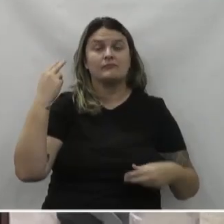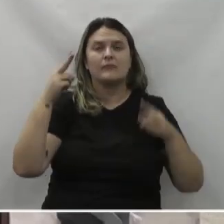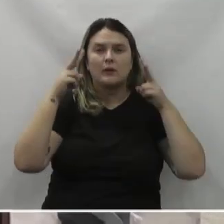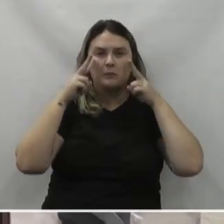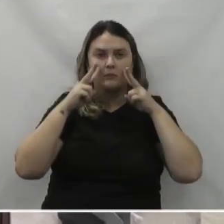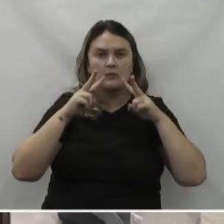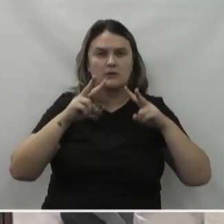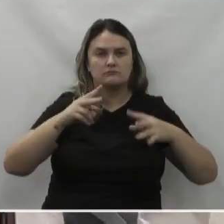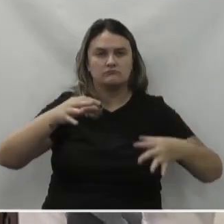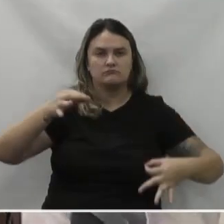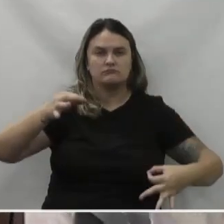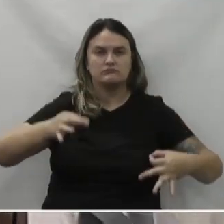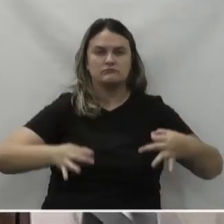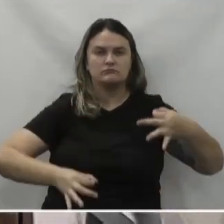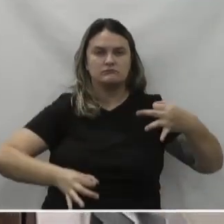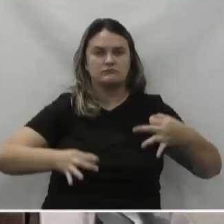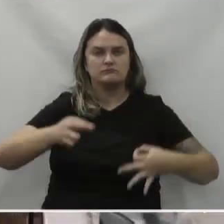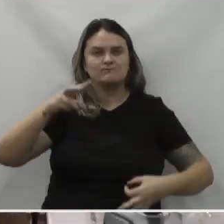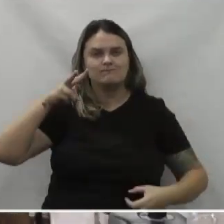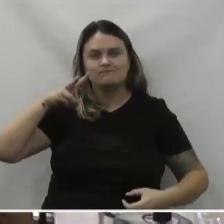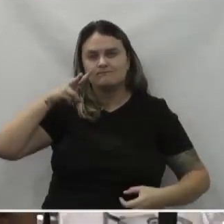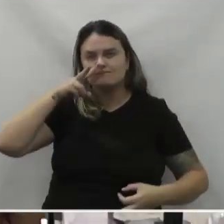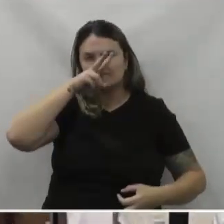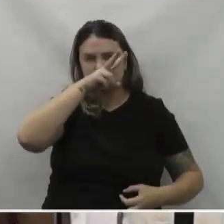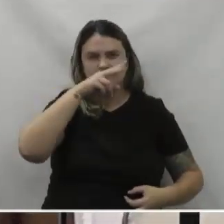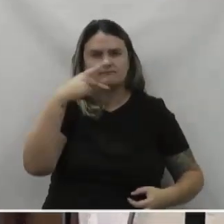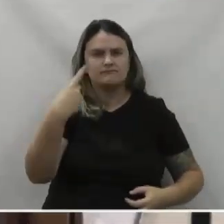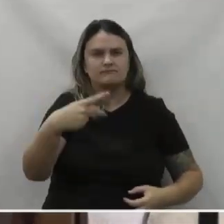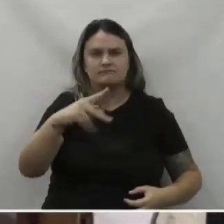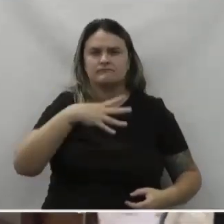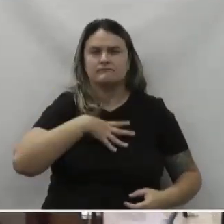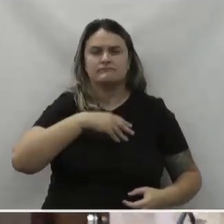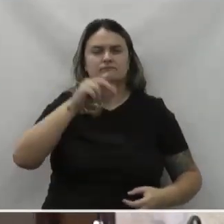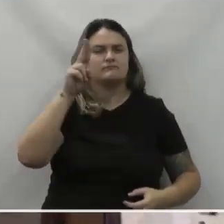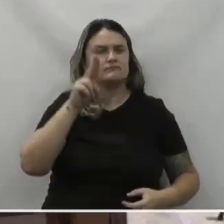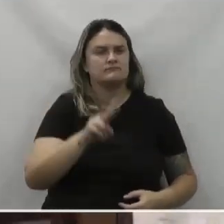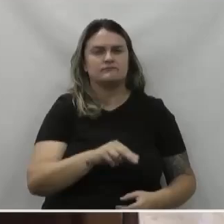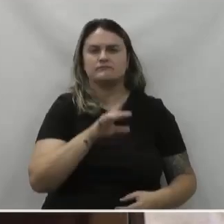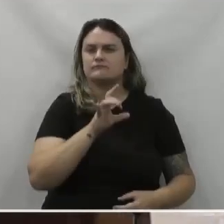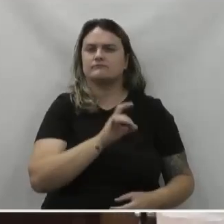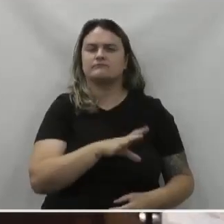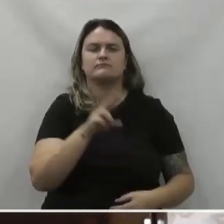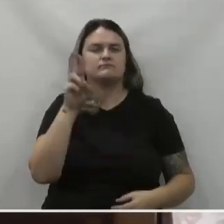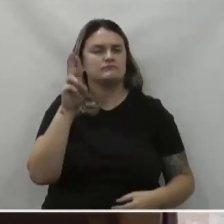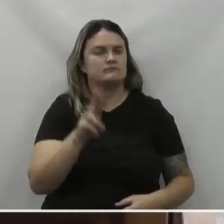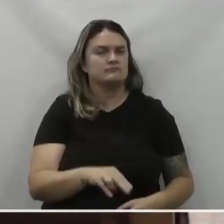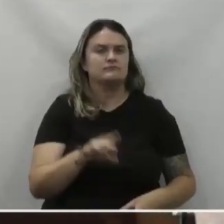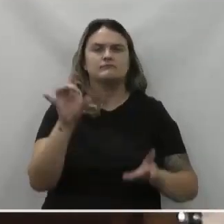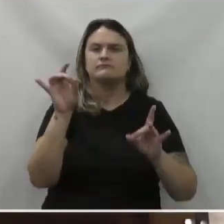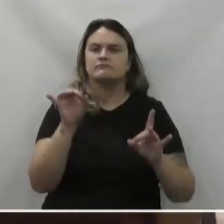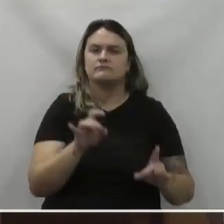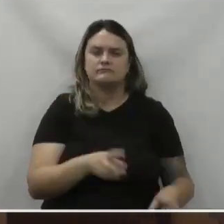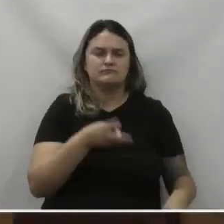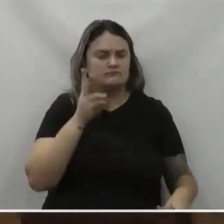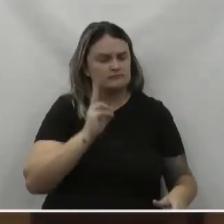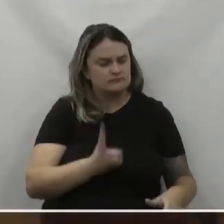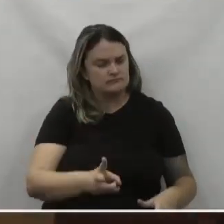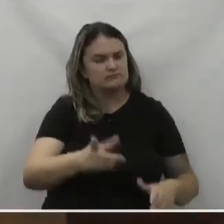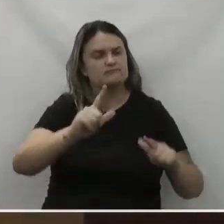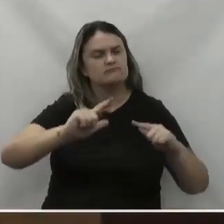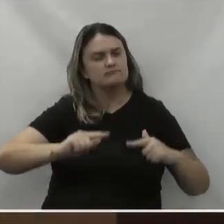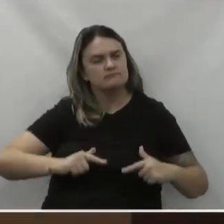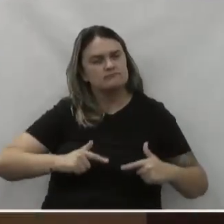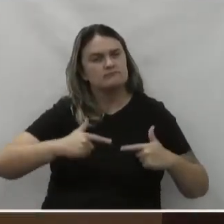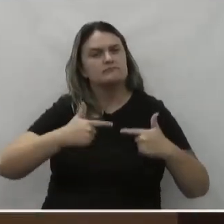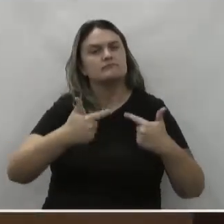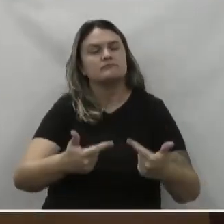passado, mas serves da justiça clama forte, verás que o filho teu não foge à